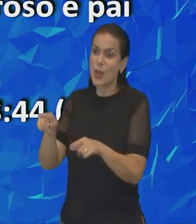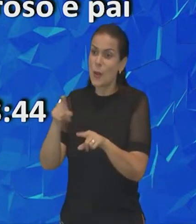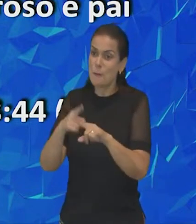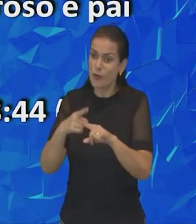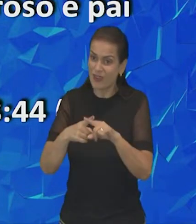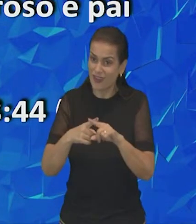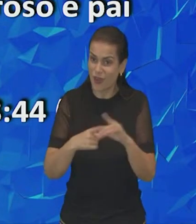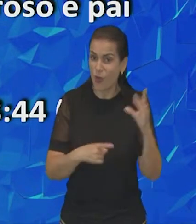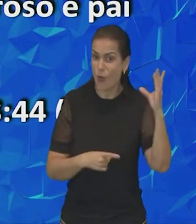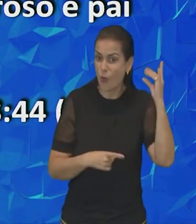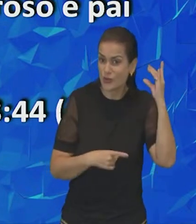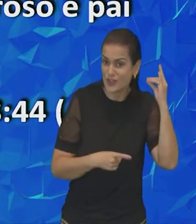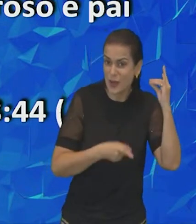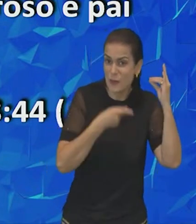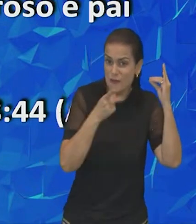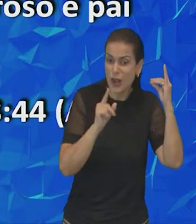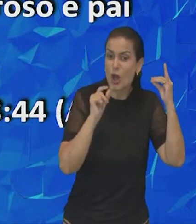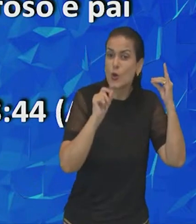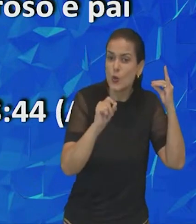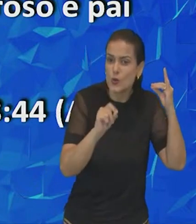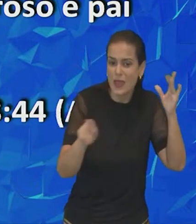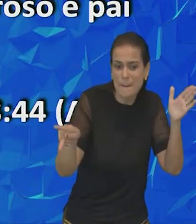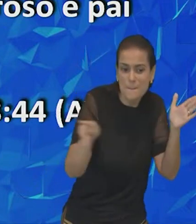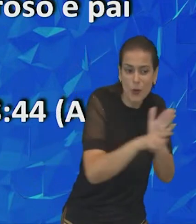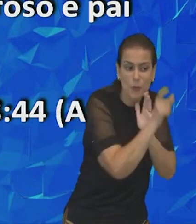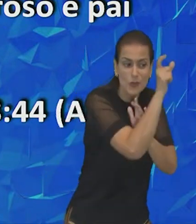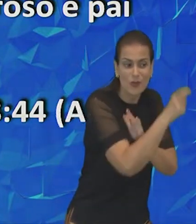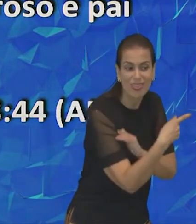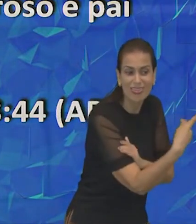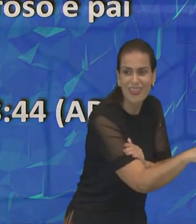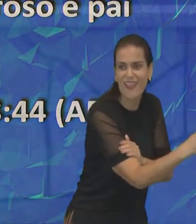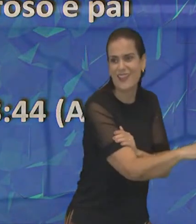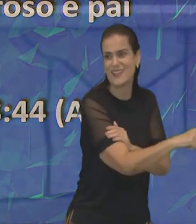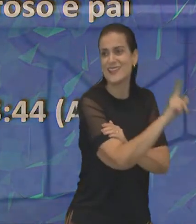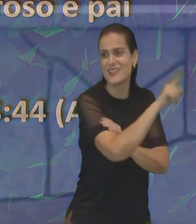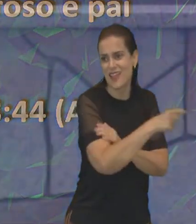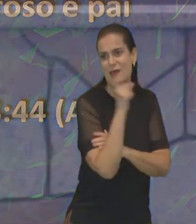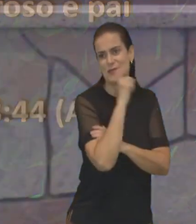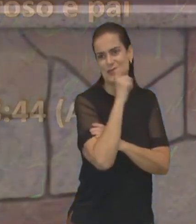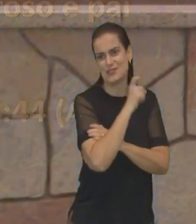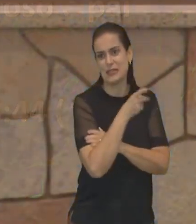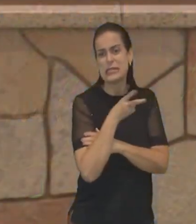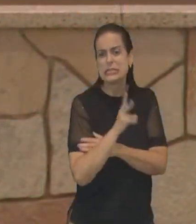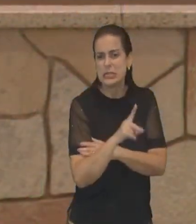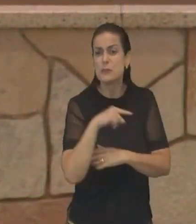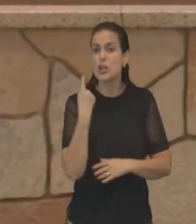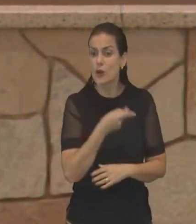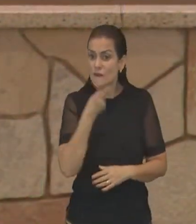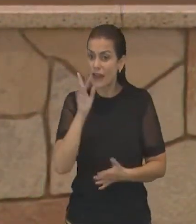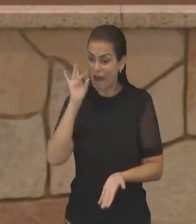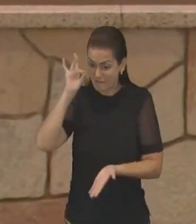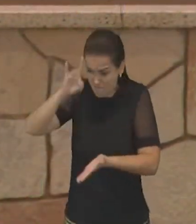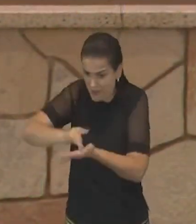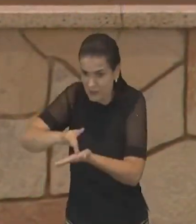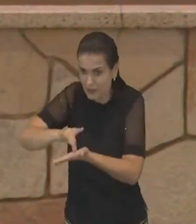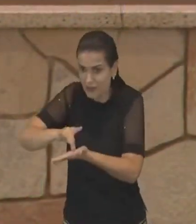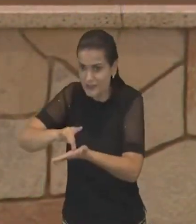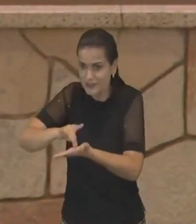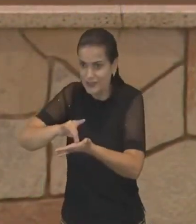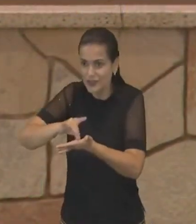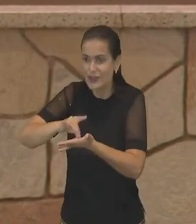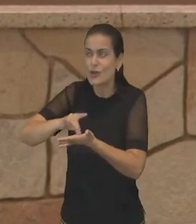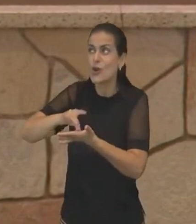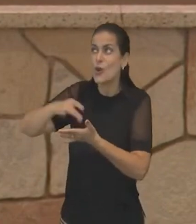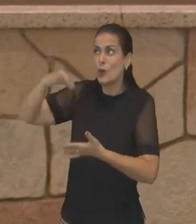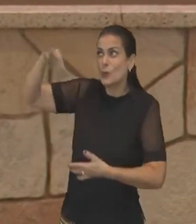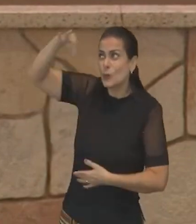é mentiroso e pai da mentira. Queridos, sempre que nós dizemos a verdade, o Espírito de